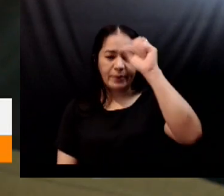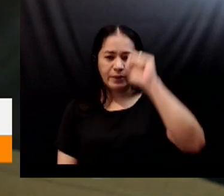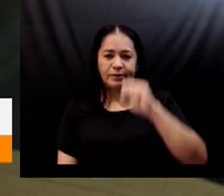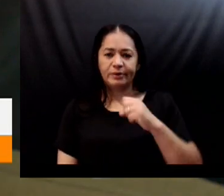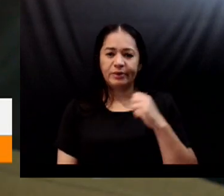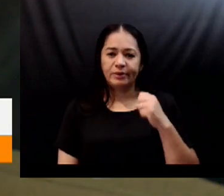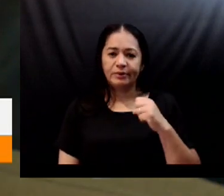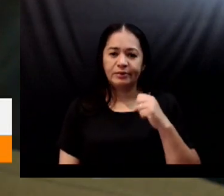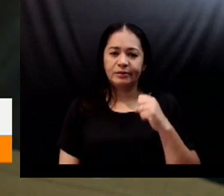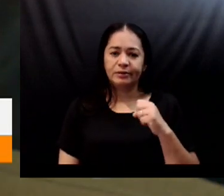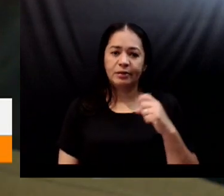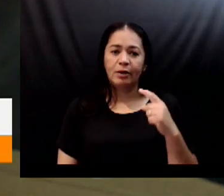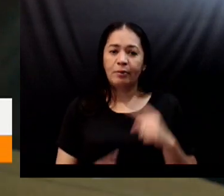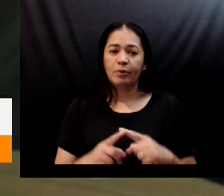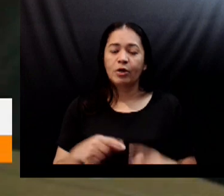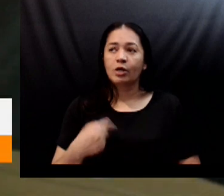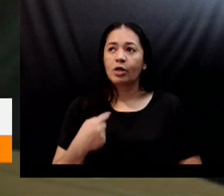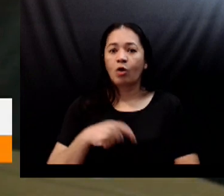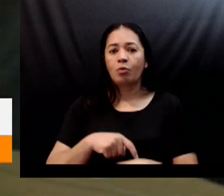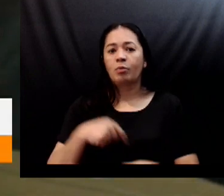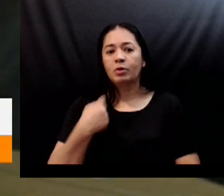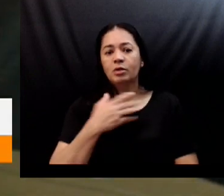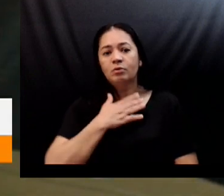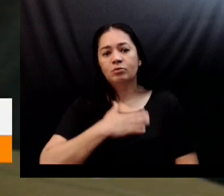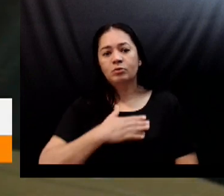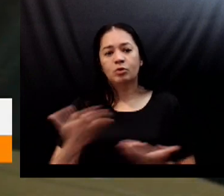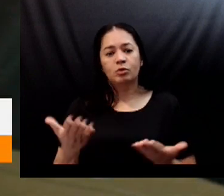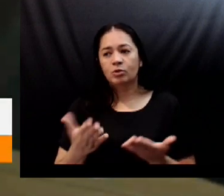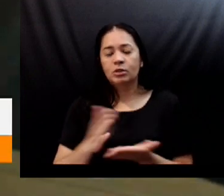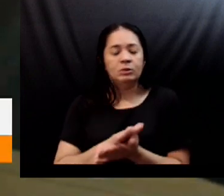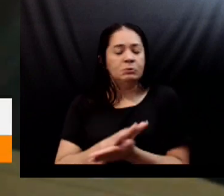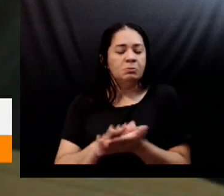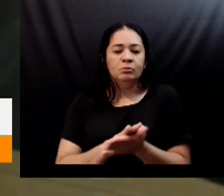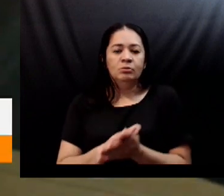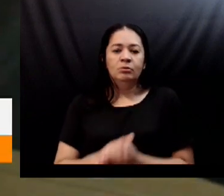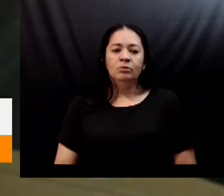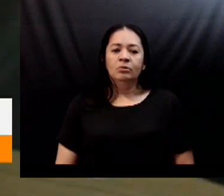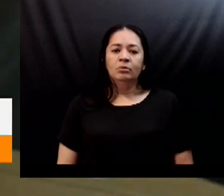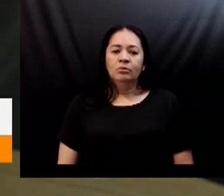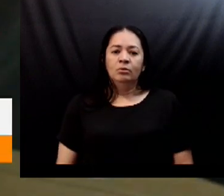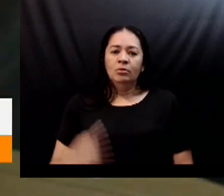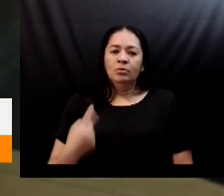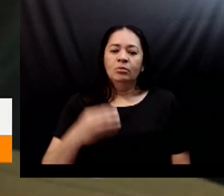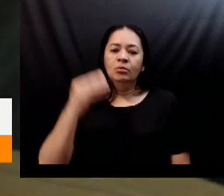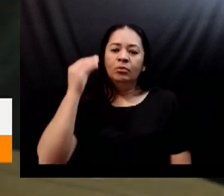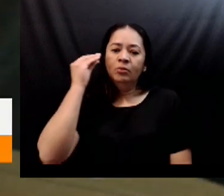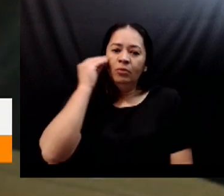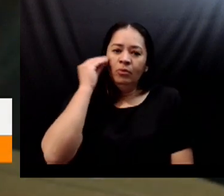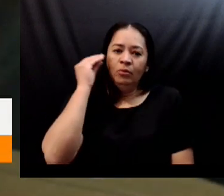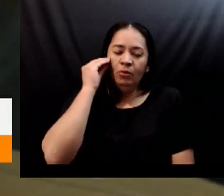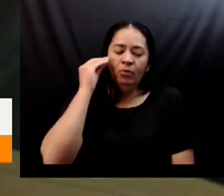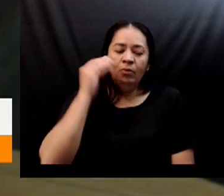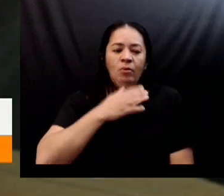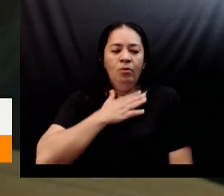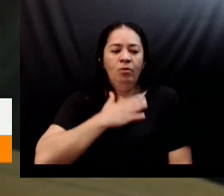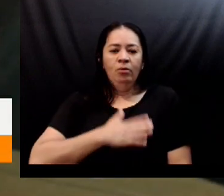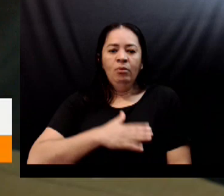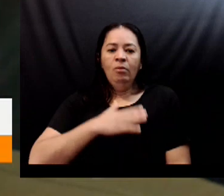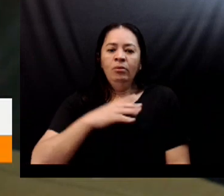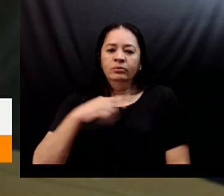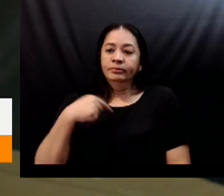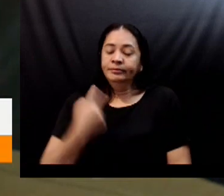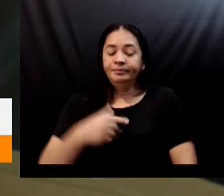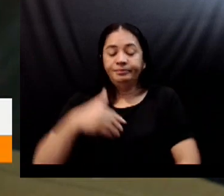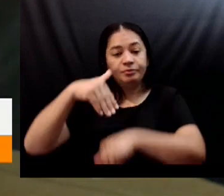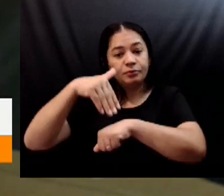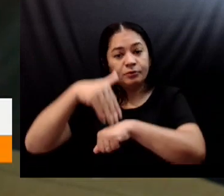gente descansava, e hoje a gente não descansa mais. E quando a gente tenta descansar, a gente se culpa por estar descansando. Mas quando a gente fala